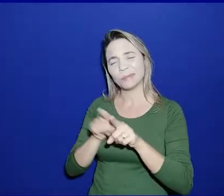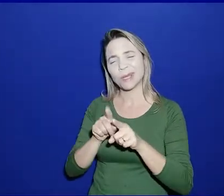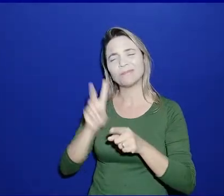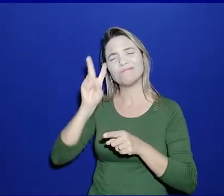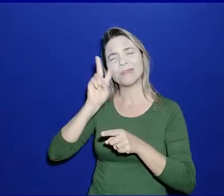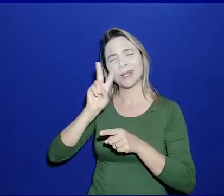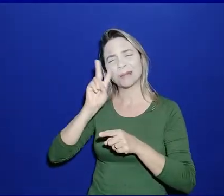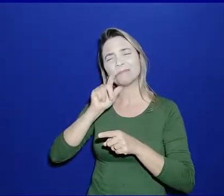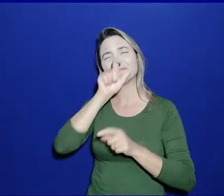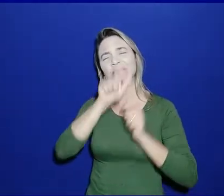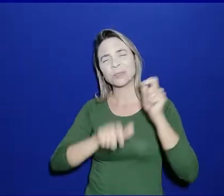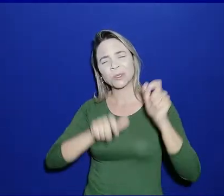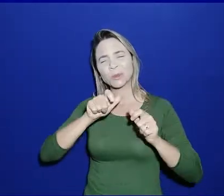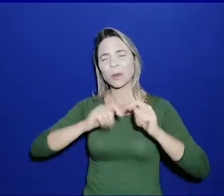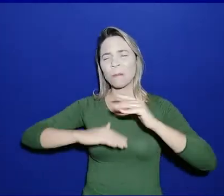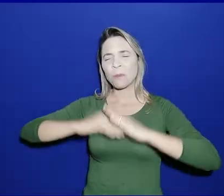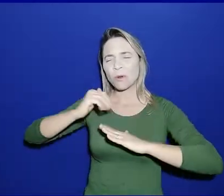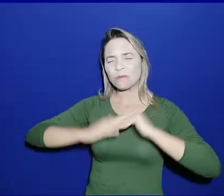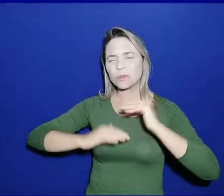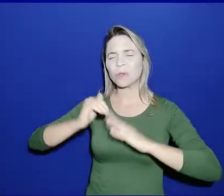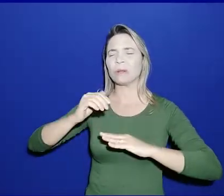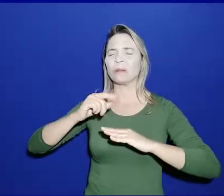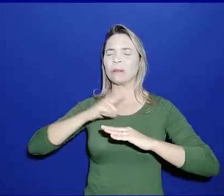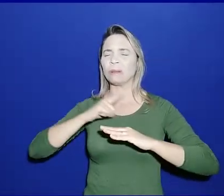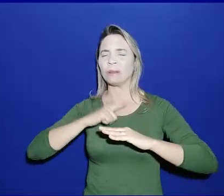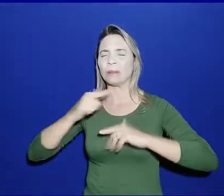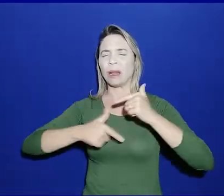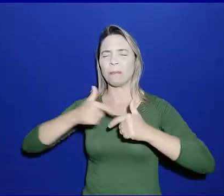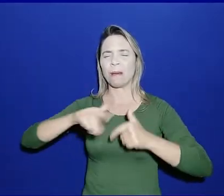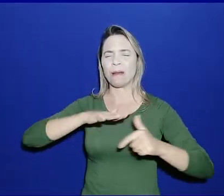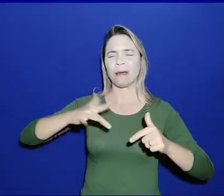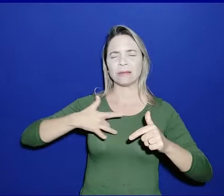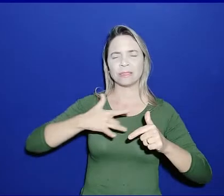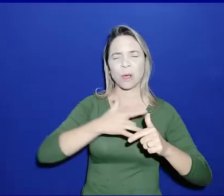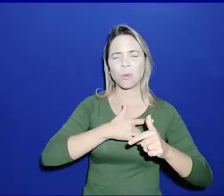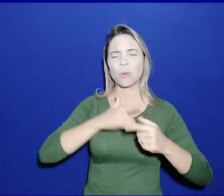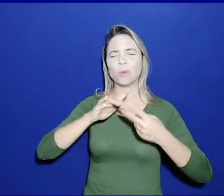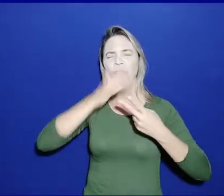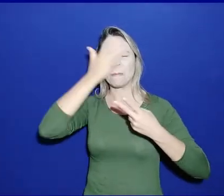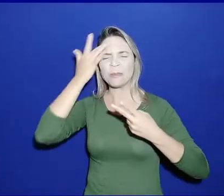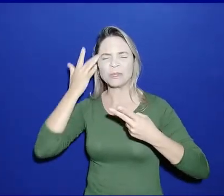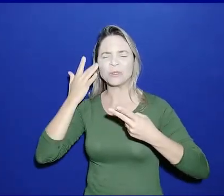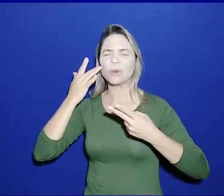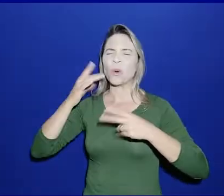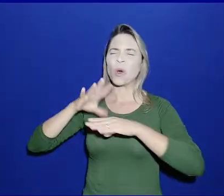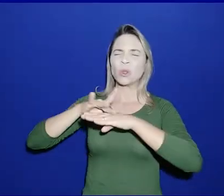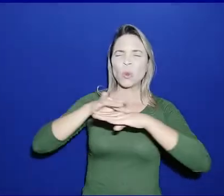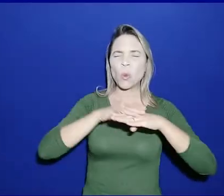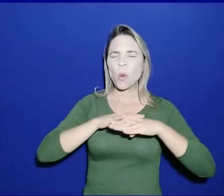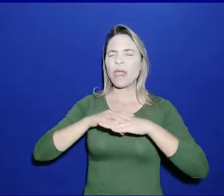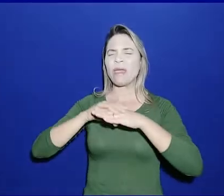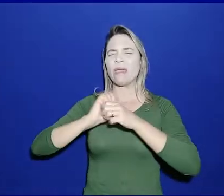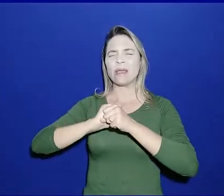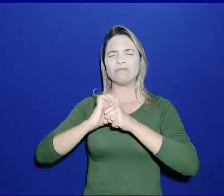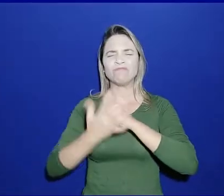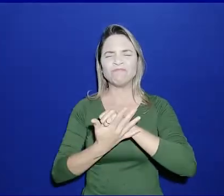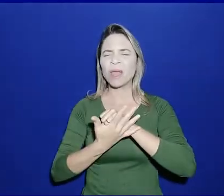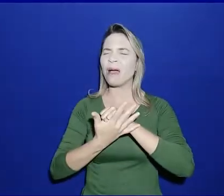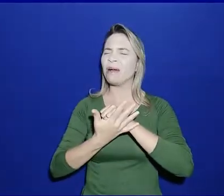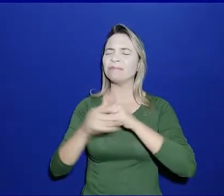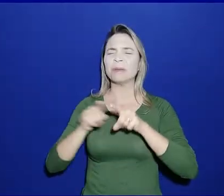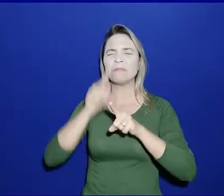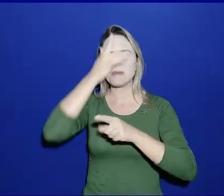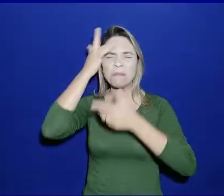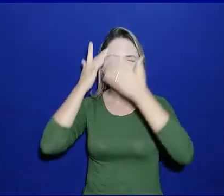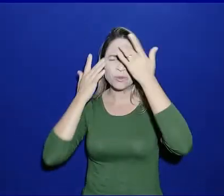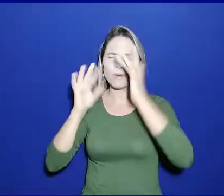que estão infectados, dos profissionais de saúde, ó Deus, das famílias enlutadas. Diante dessa pandemia, ó Deus,